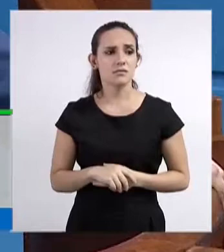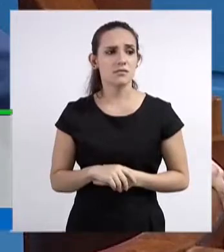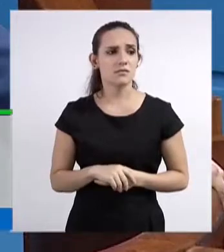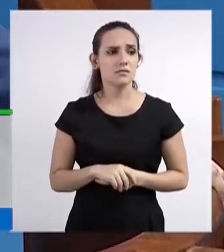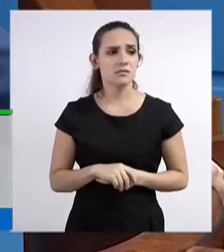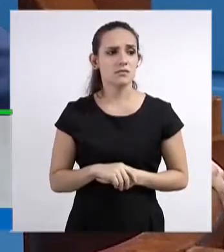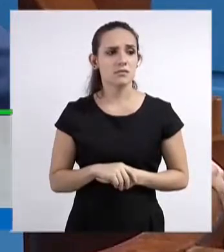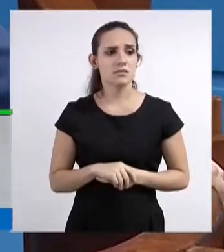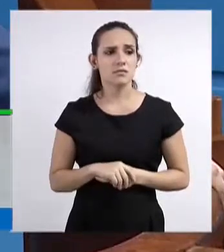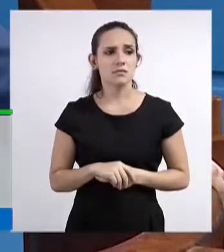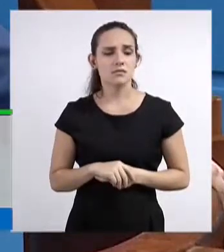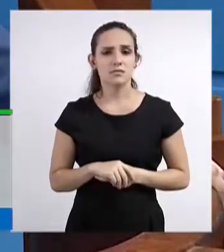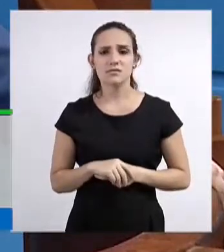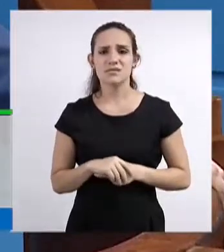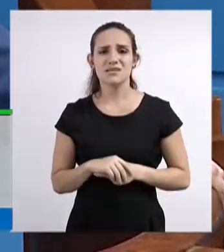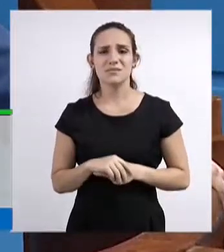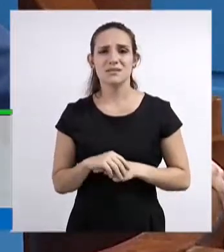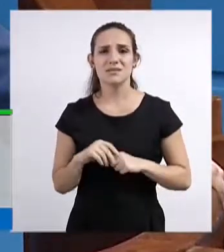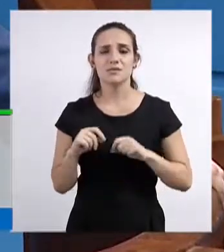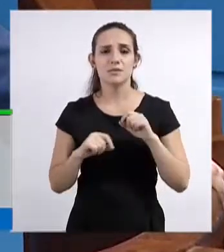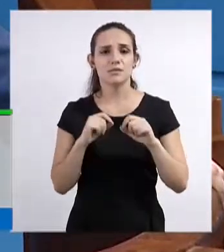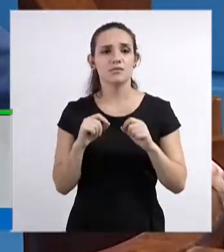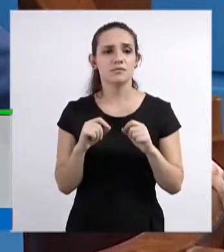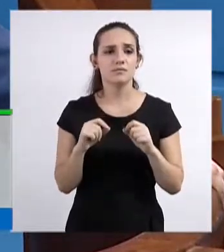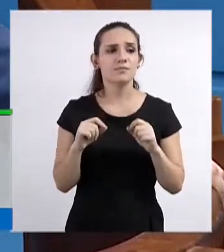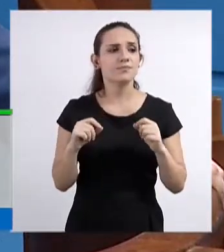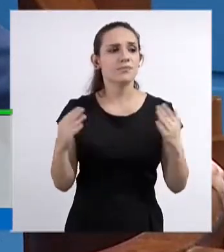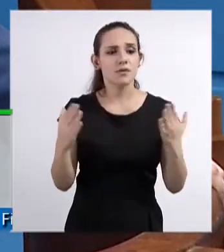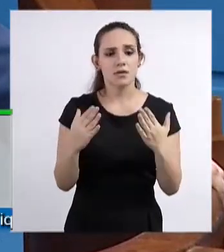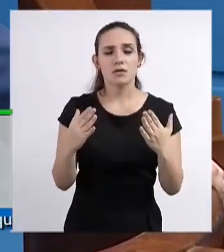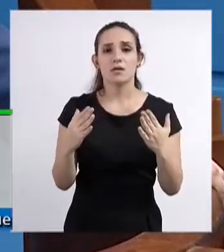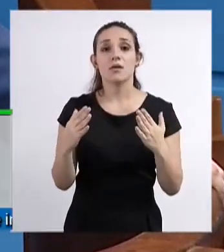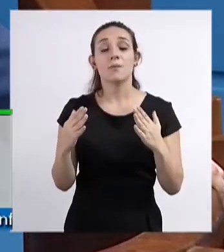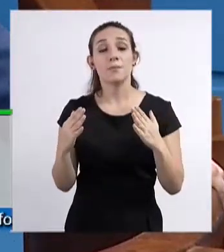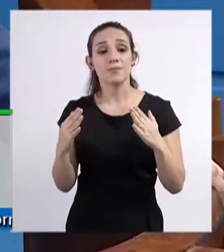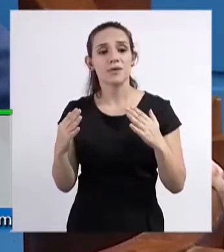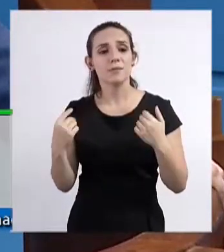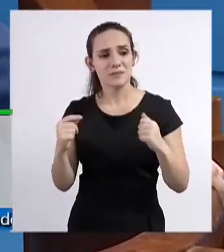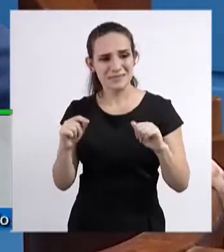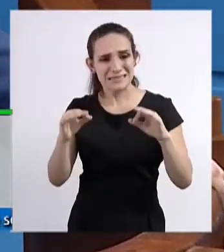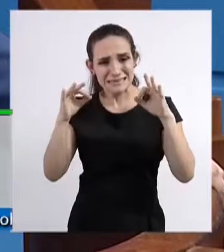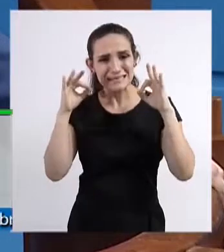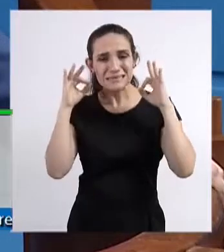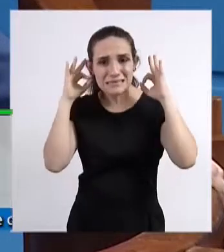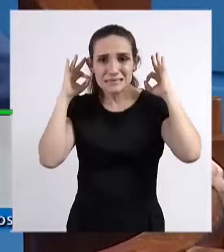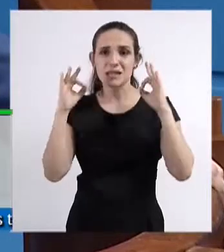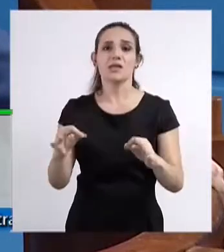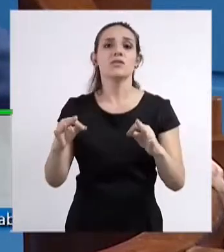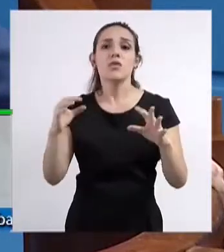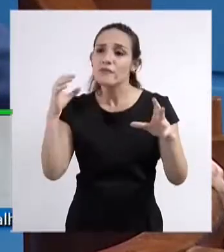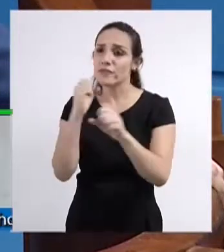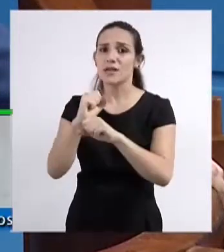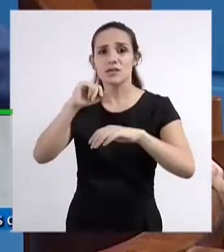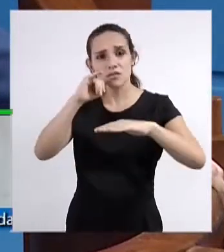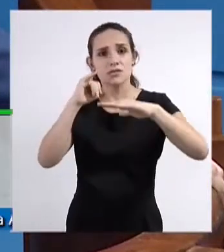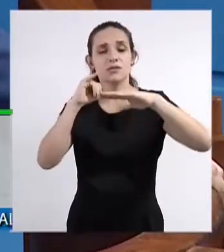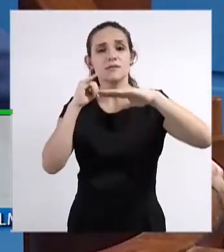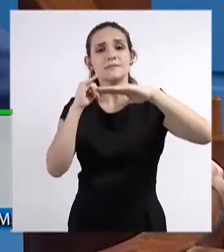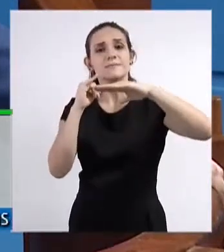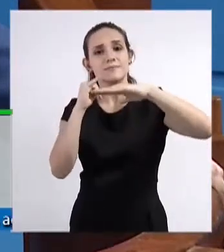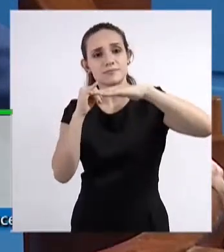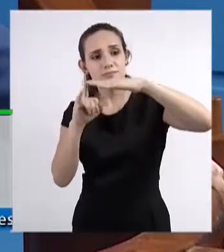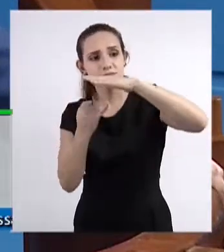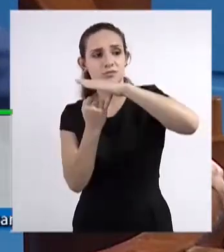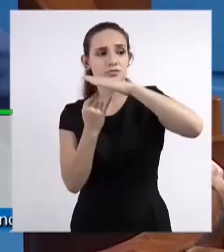realizados de maneira segura e implementados na sua proporção integral. Elas confiam nas instituições e esperam